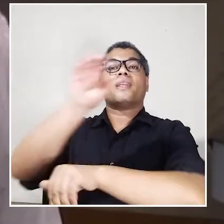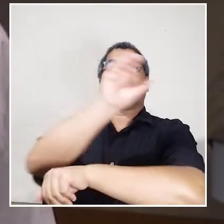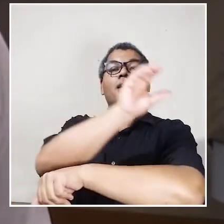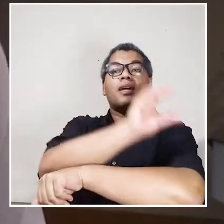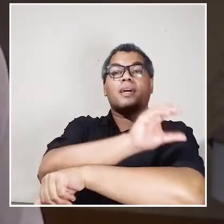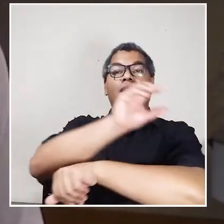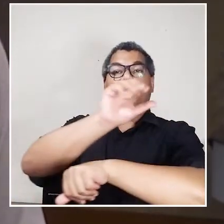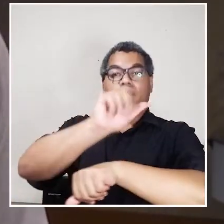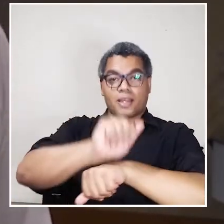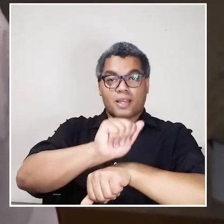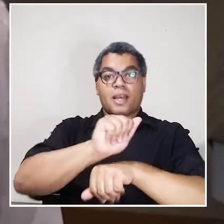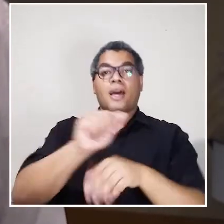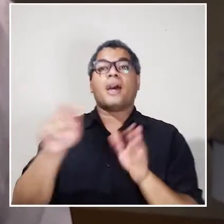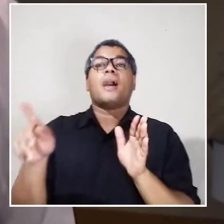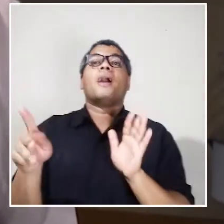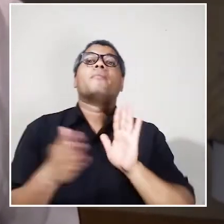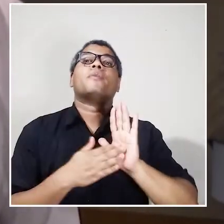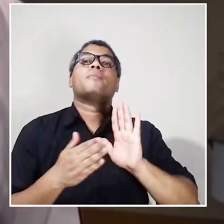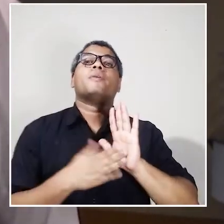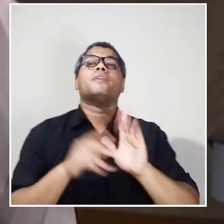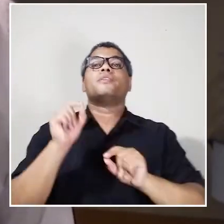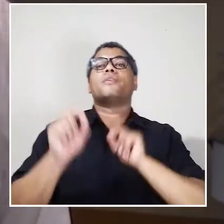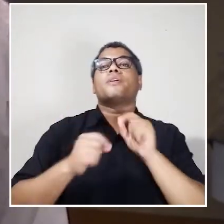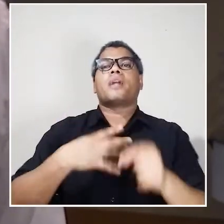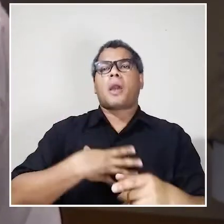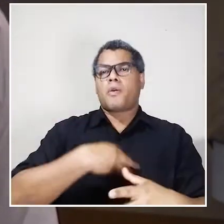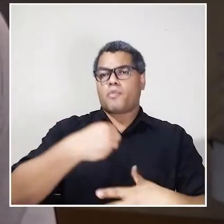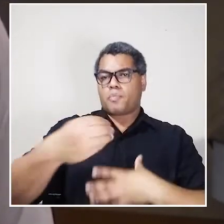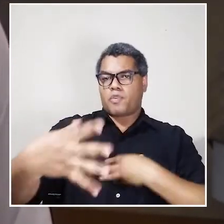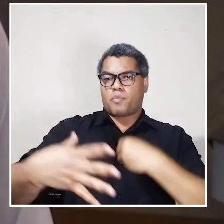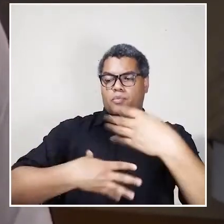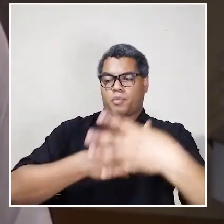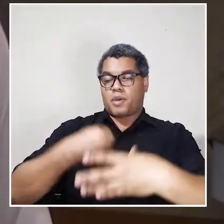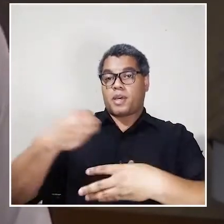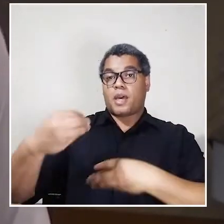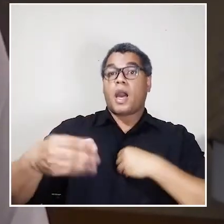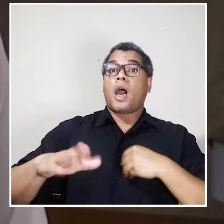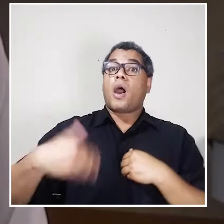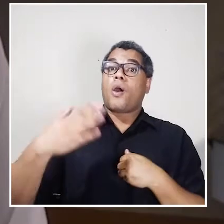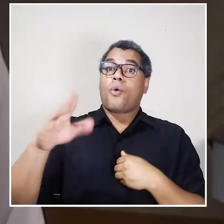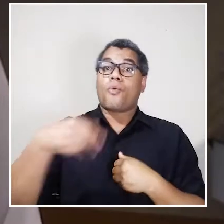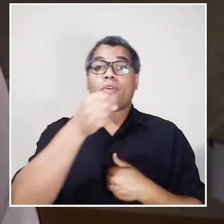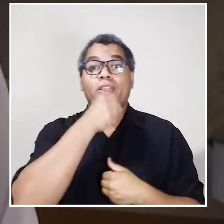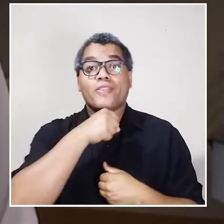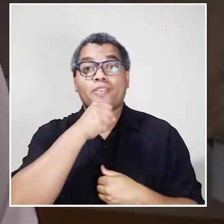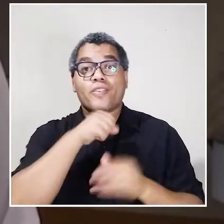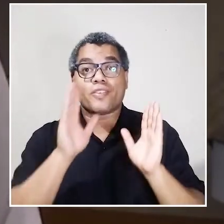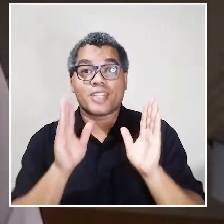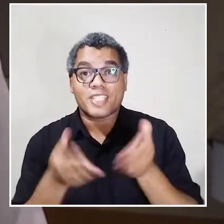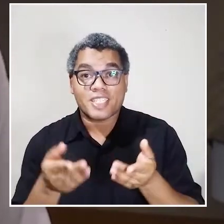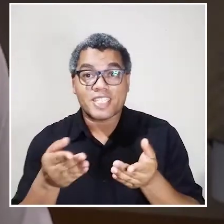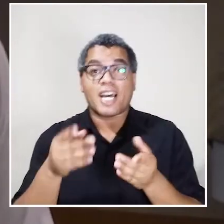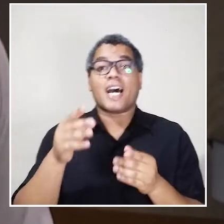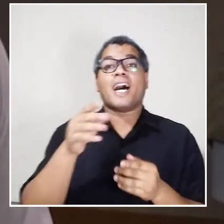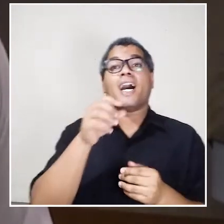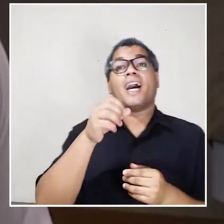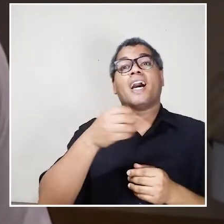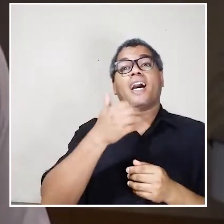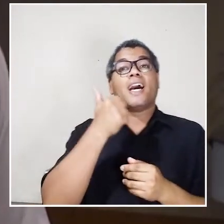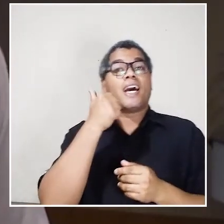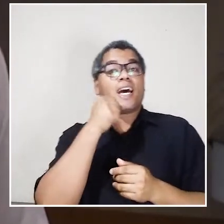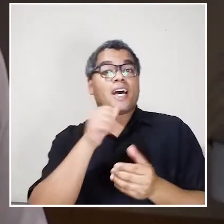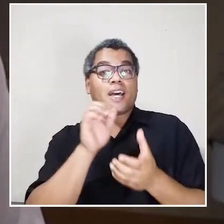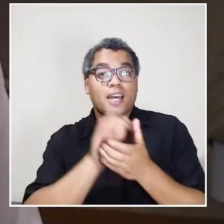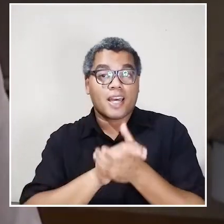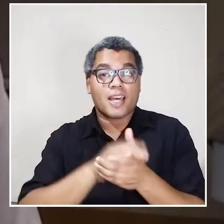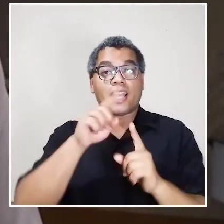A ele é prometido uma prole numerosa, quando ele não tinha filho nenhum, já era idoso e sua esposa era estéril. Mas